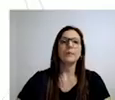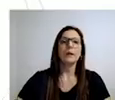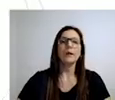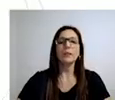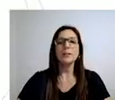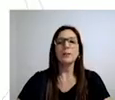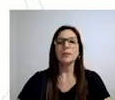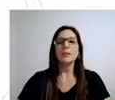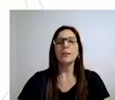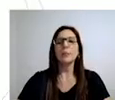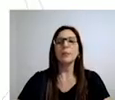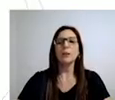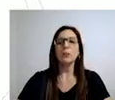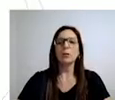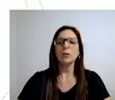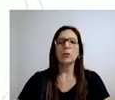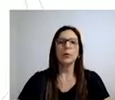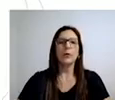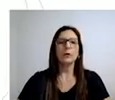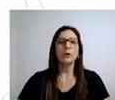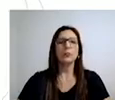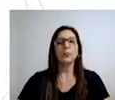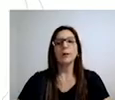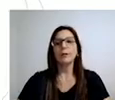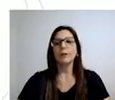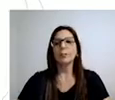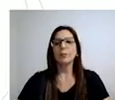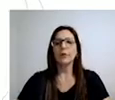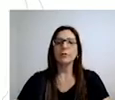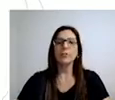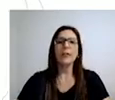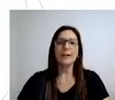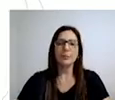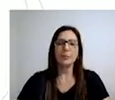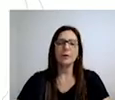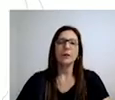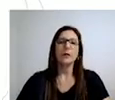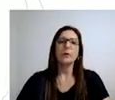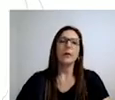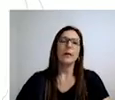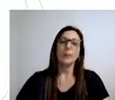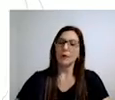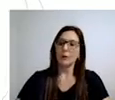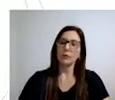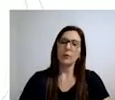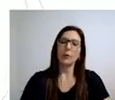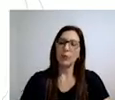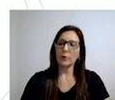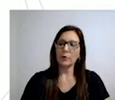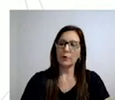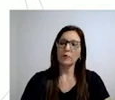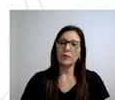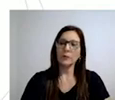Aqui nós temos um exemplo, né, do órgão copulador do tubarão, que é chamado de clasper, que contribui, né,